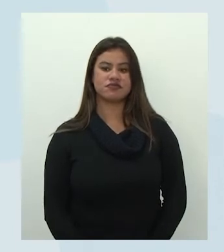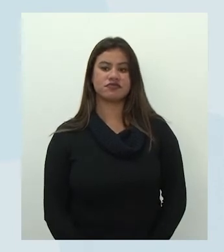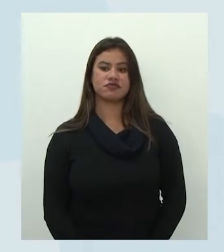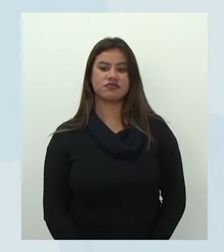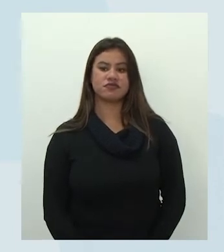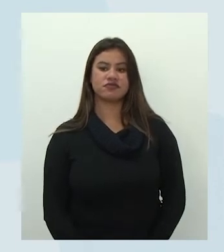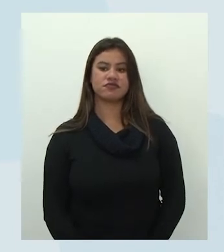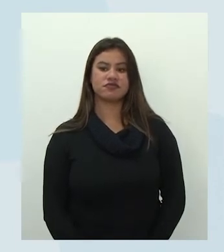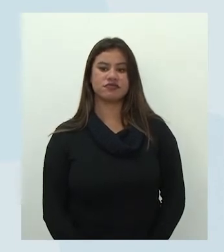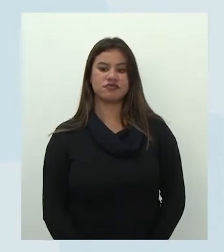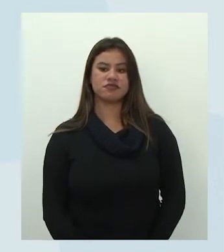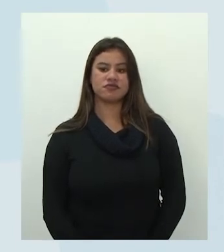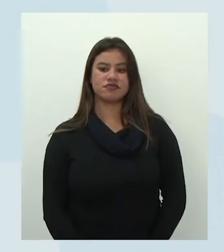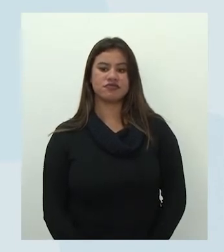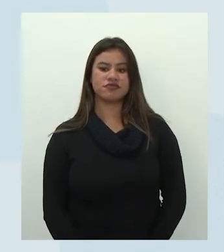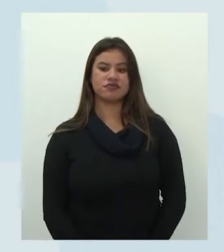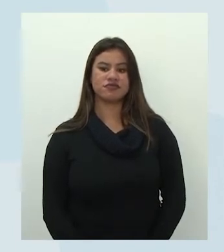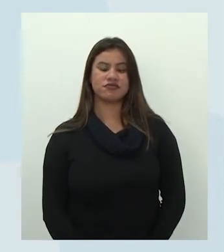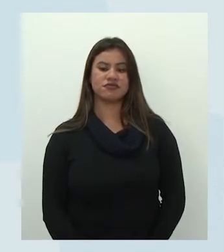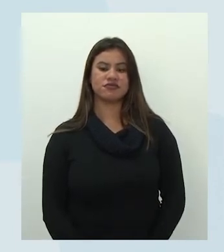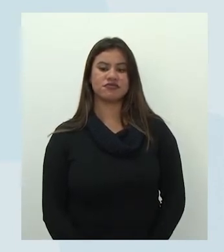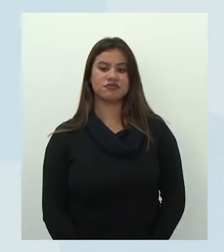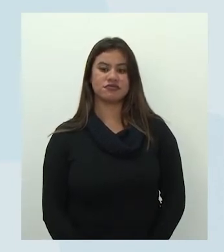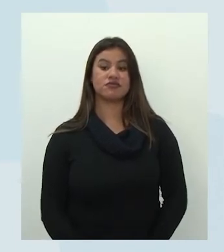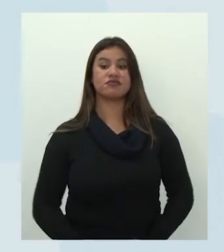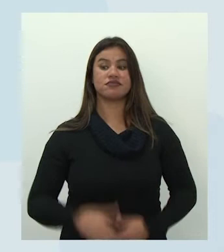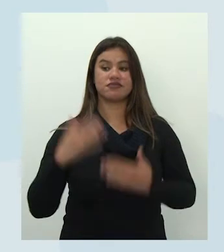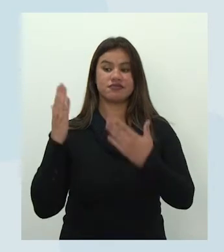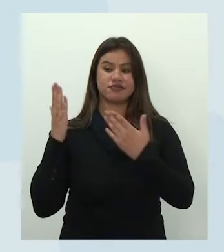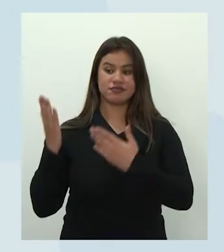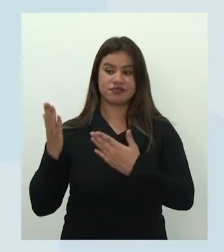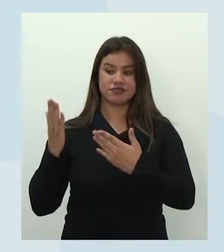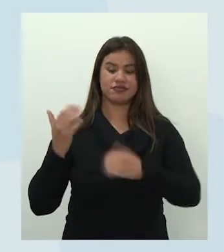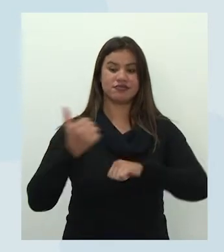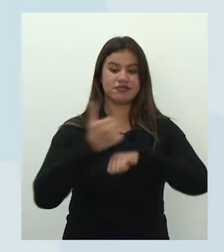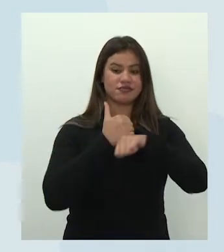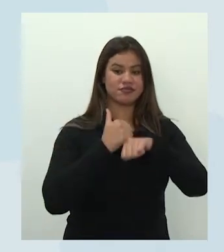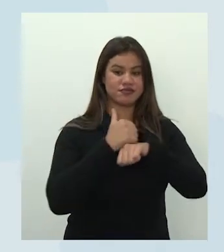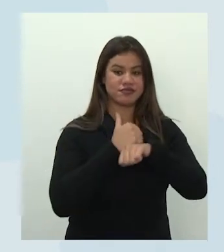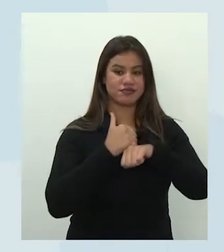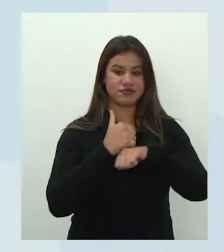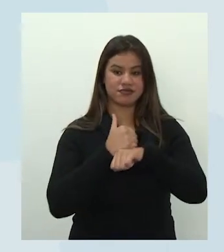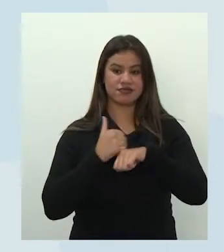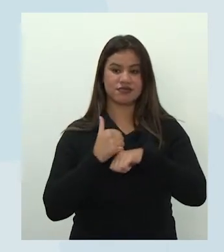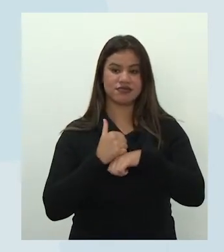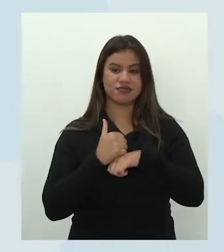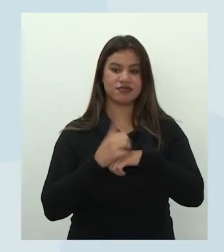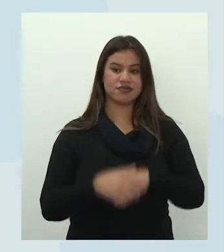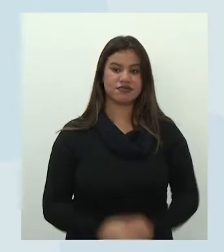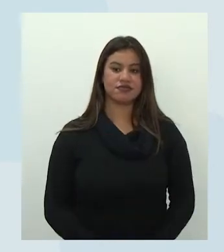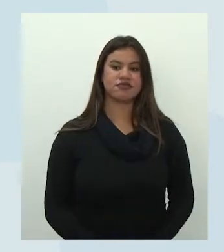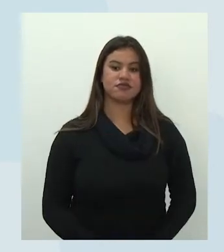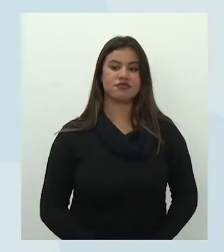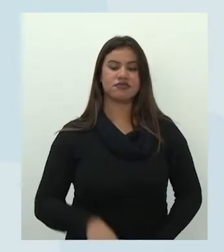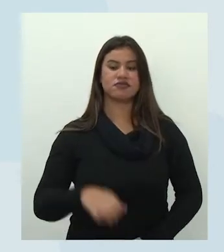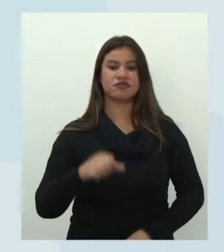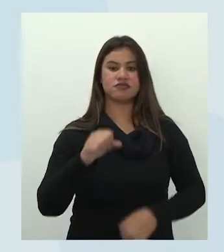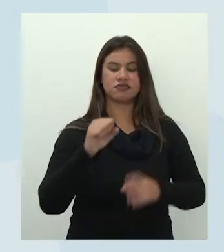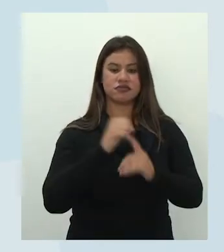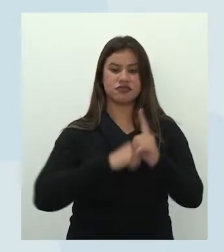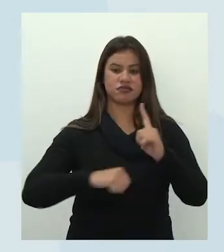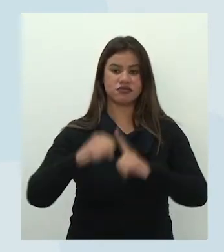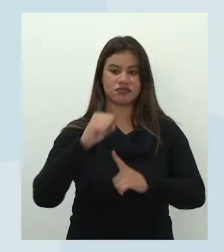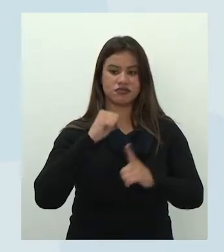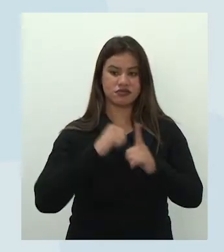Então, nós vamos... Bom, esses são os meus cargos, né? A Sociedade Brasileira de Geriatria